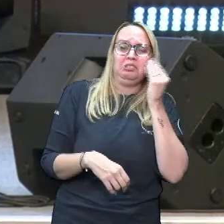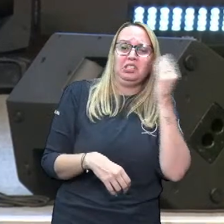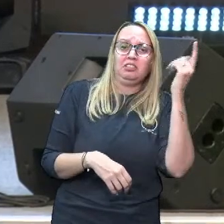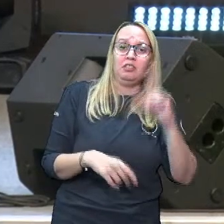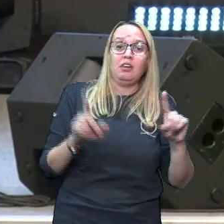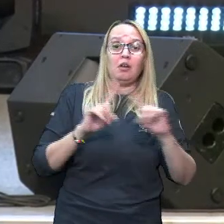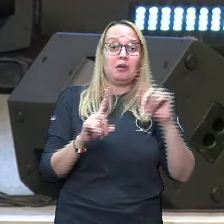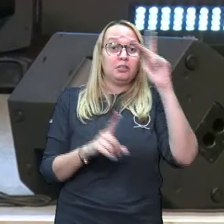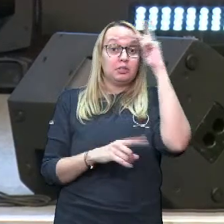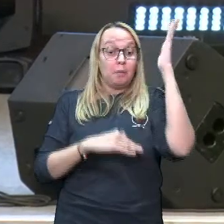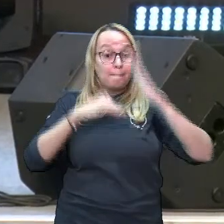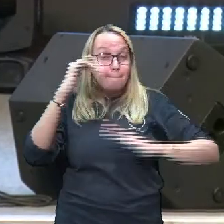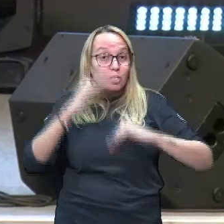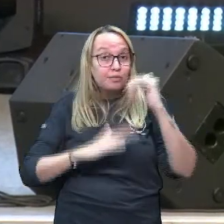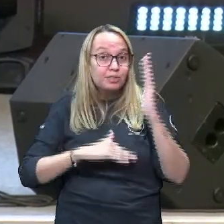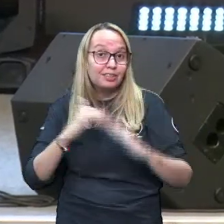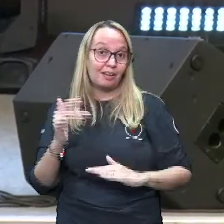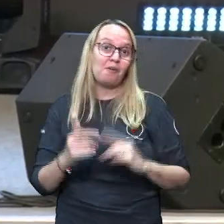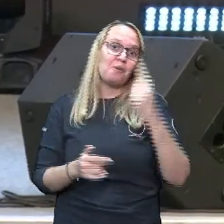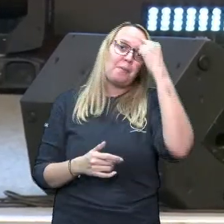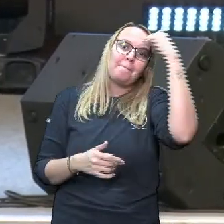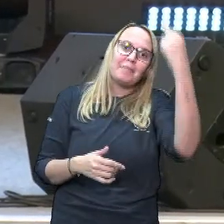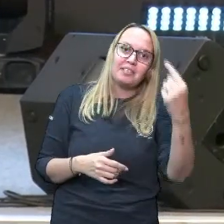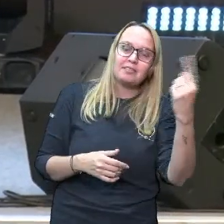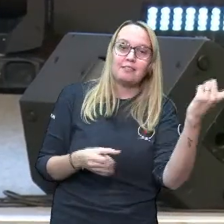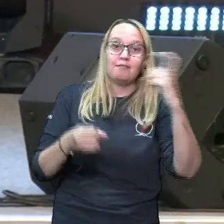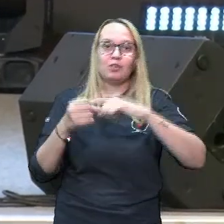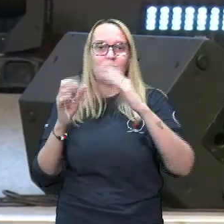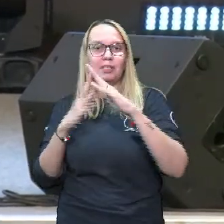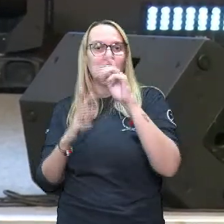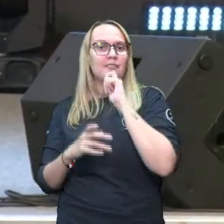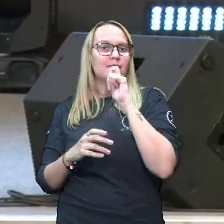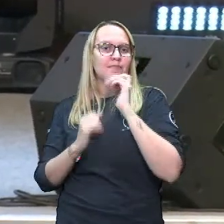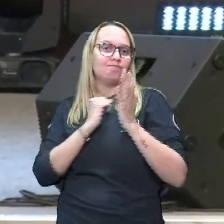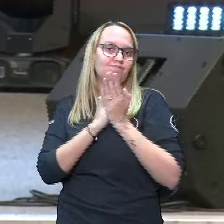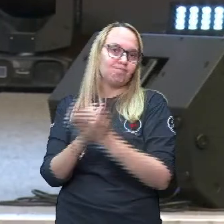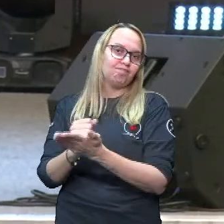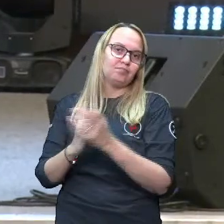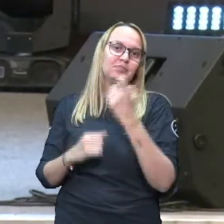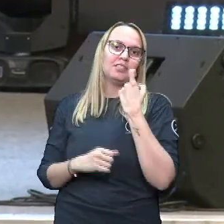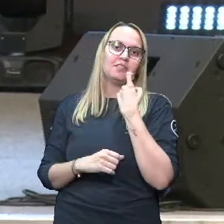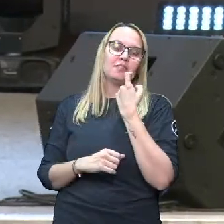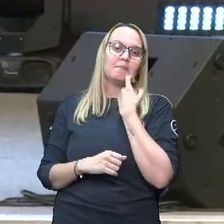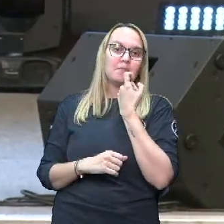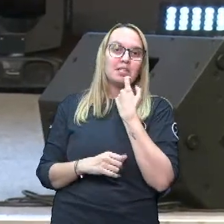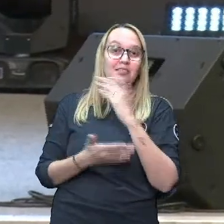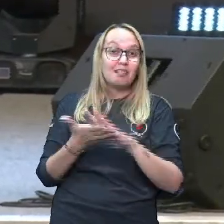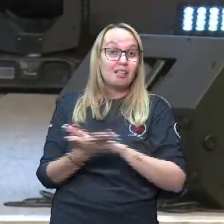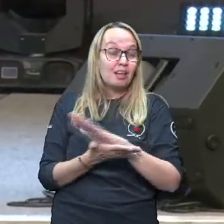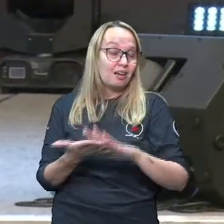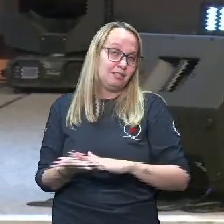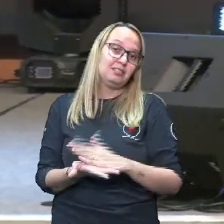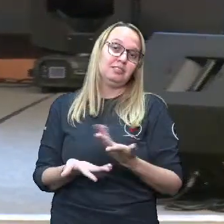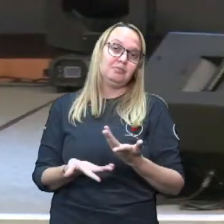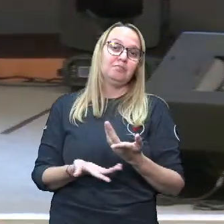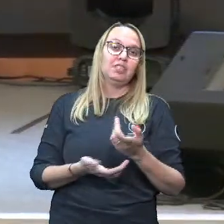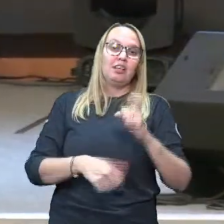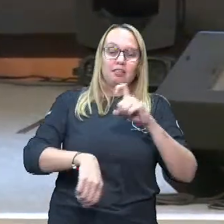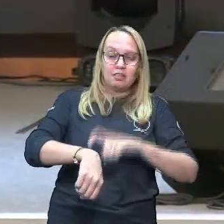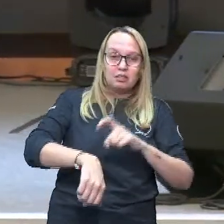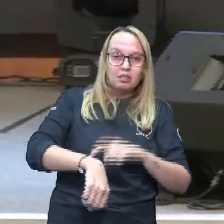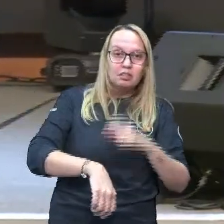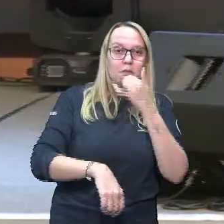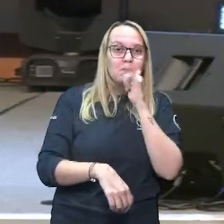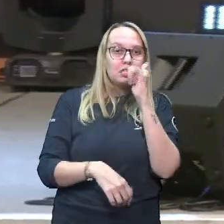pesca, é voltar para casa sem sustento. É voltar para casa sem peixe. É gastar tempo e dinheiro e energia